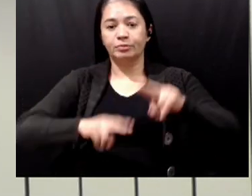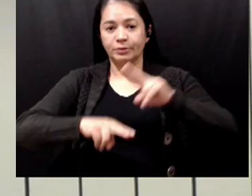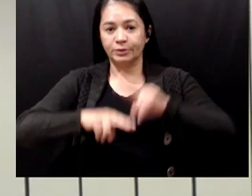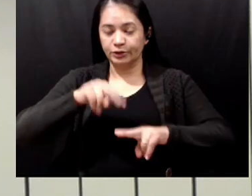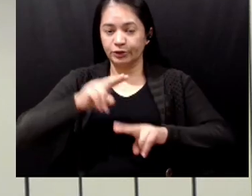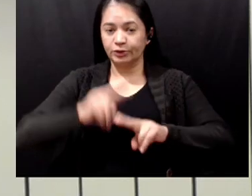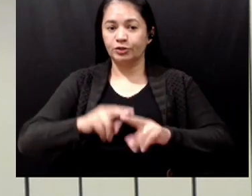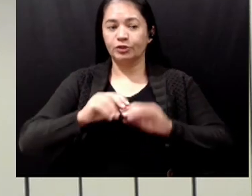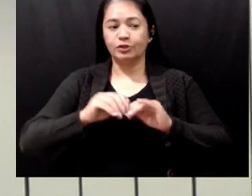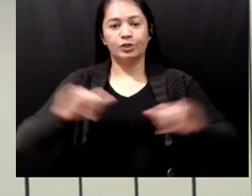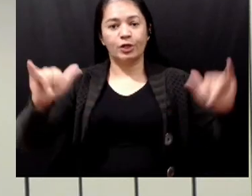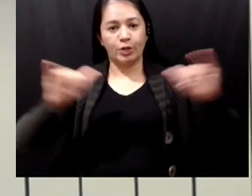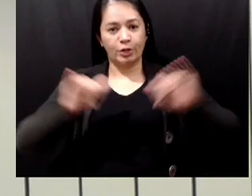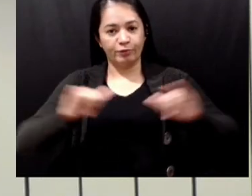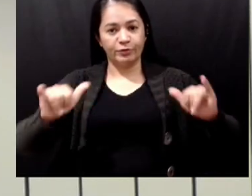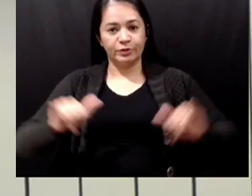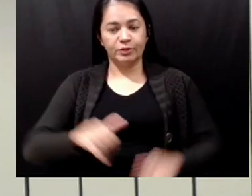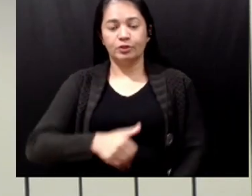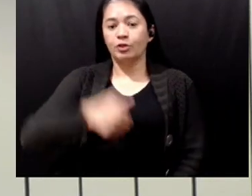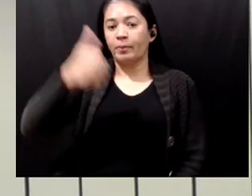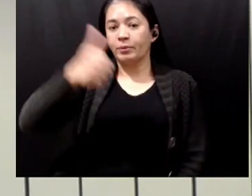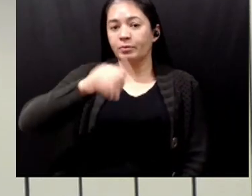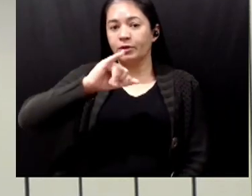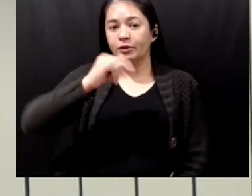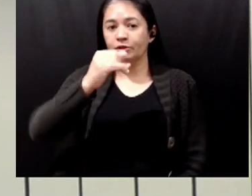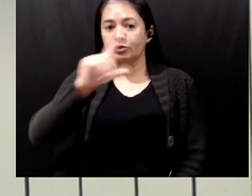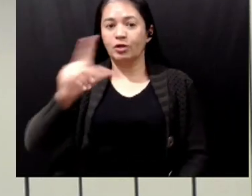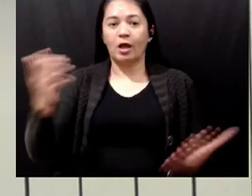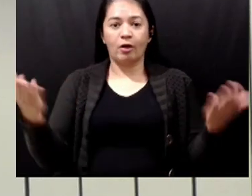1º de julho e agora é lei.